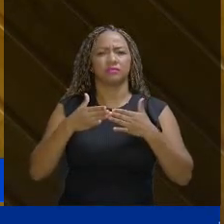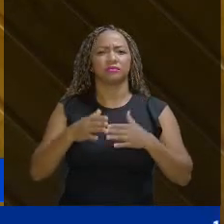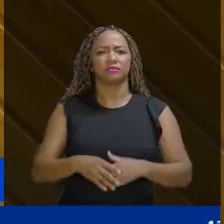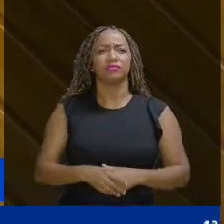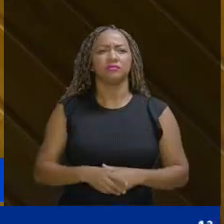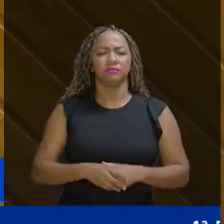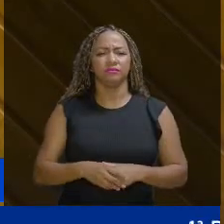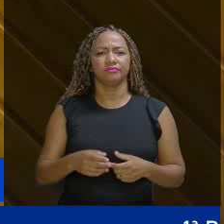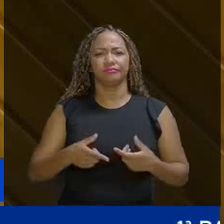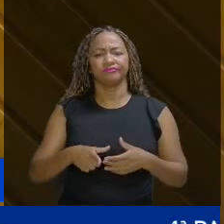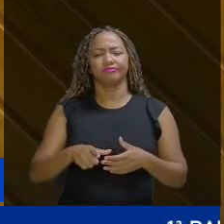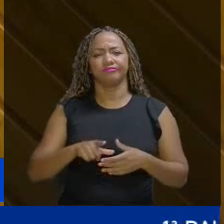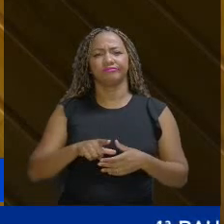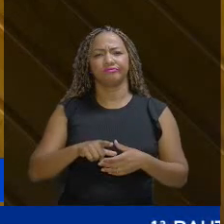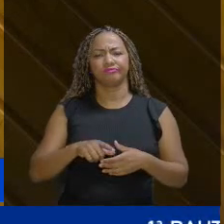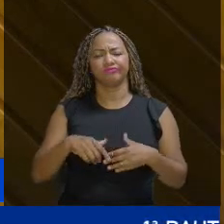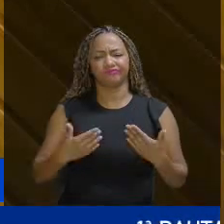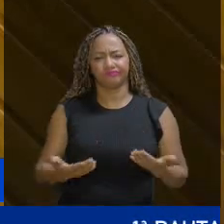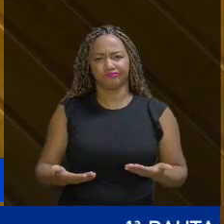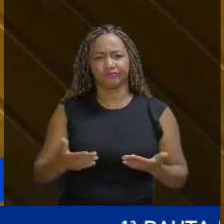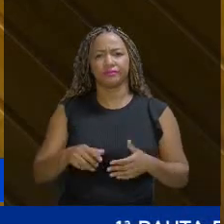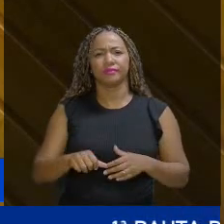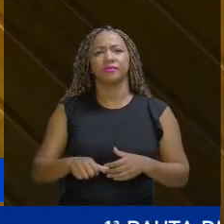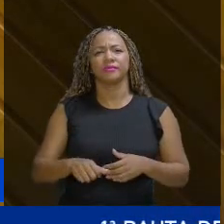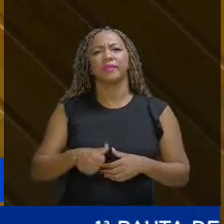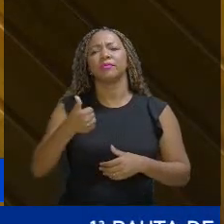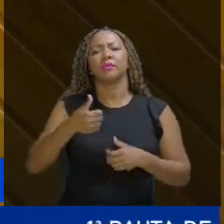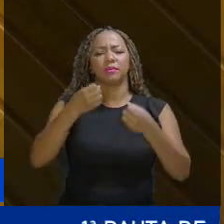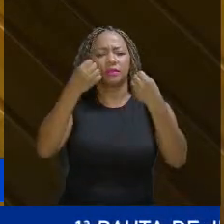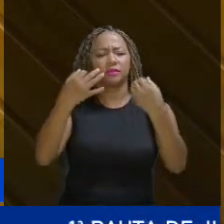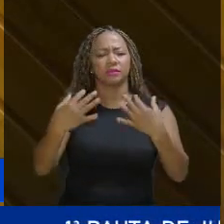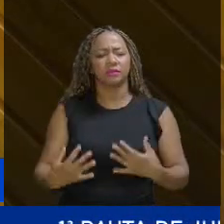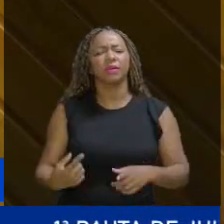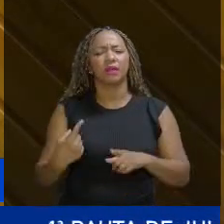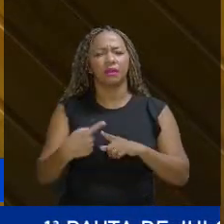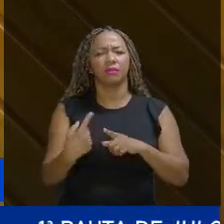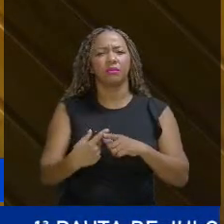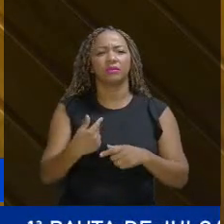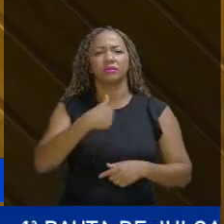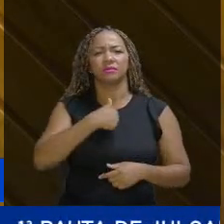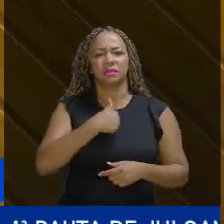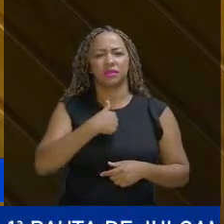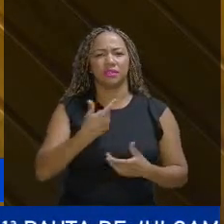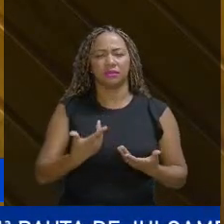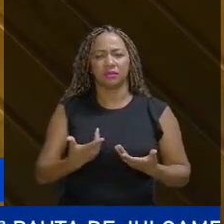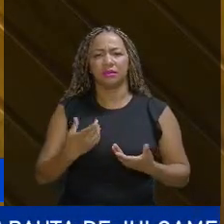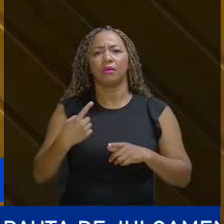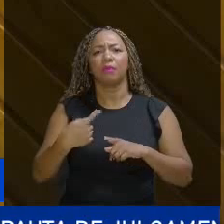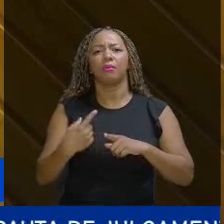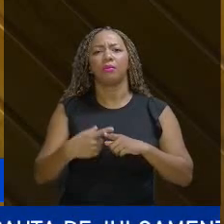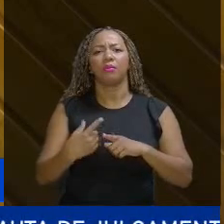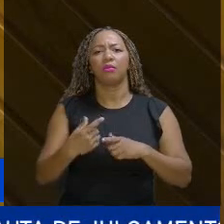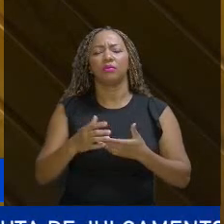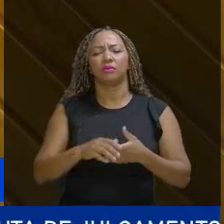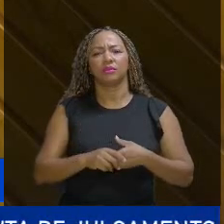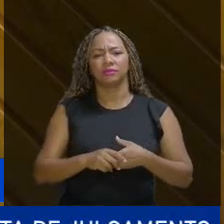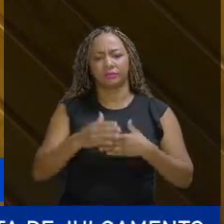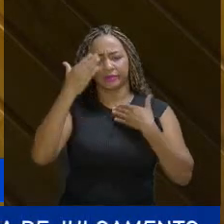clientes. Então, vou primeiro explicar o porquê que eu estou aqui e não o doutor Antônio Targino, inclusive de